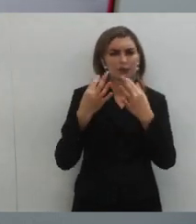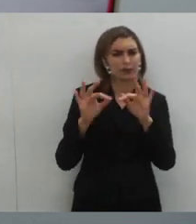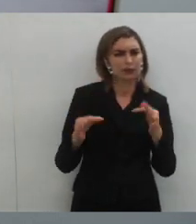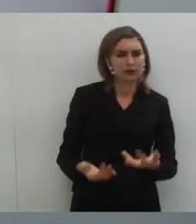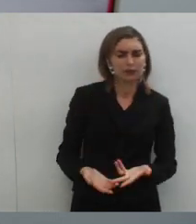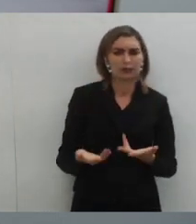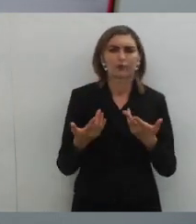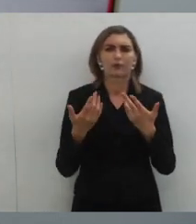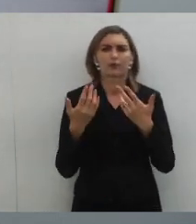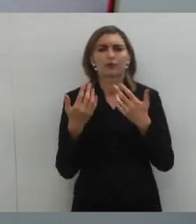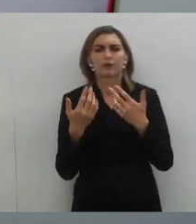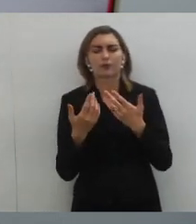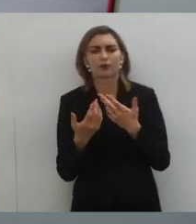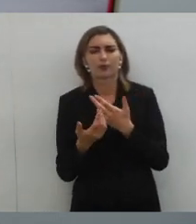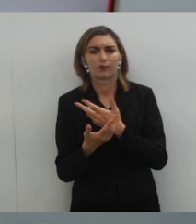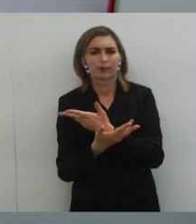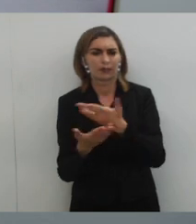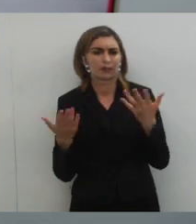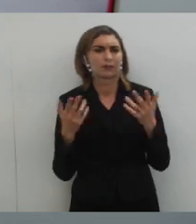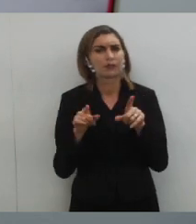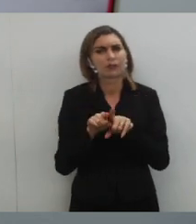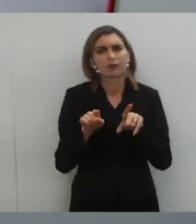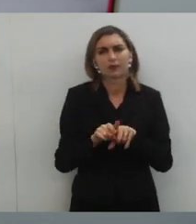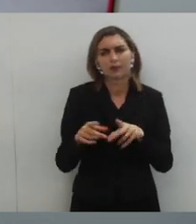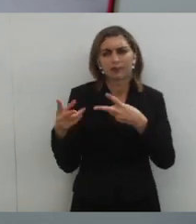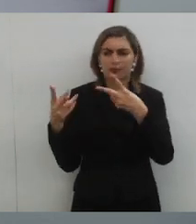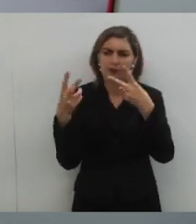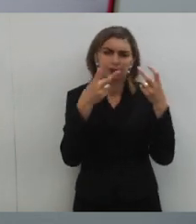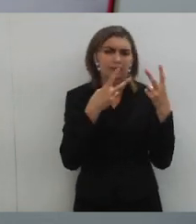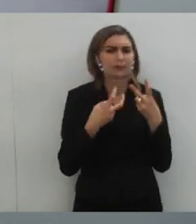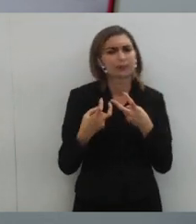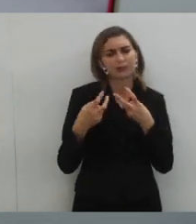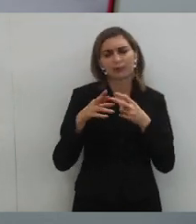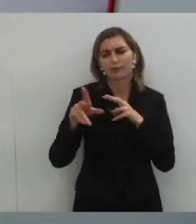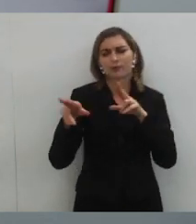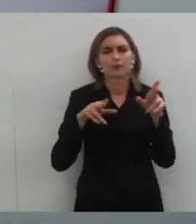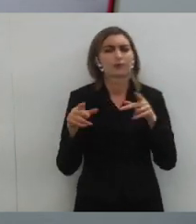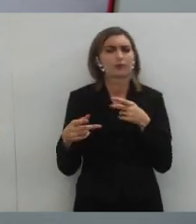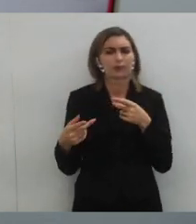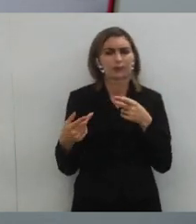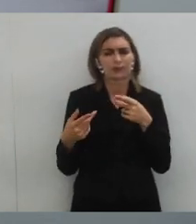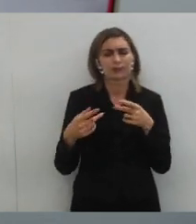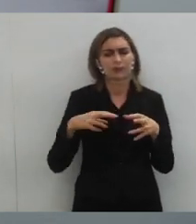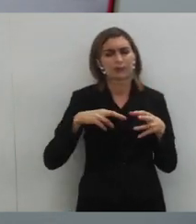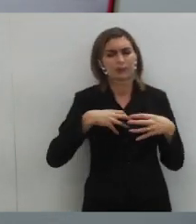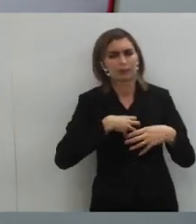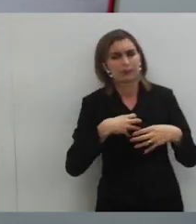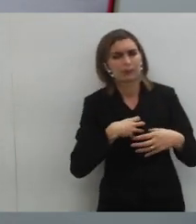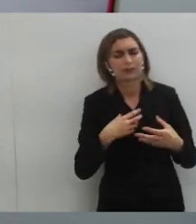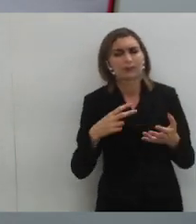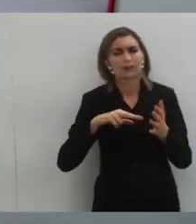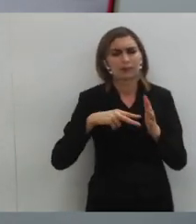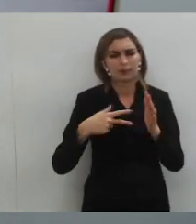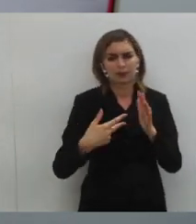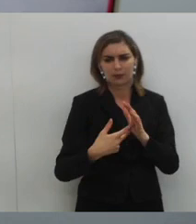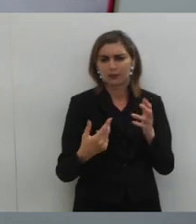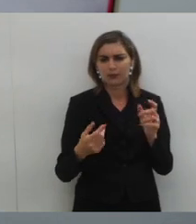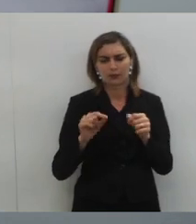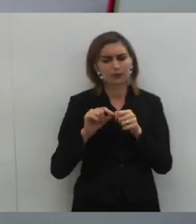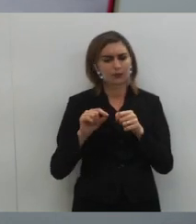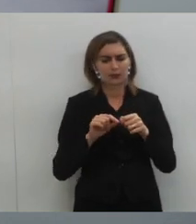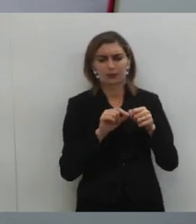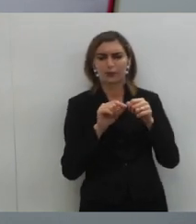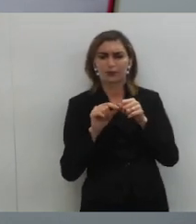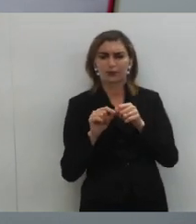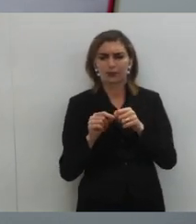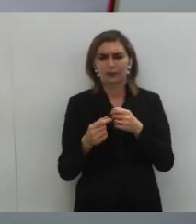morfossintática, né? E envolve também a percepção desses efeitos de sentido